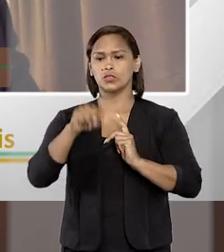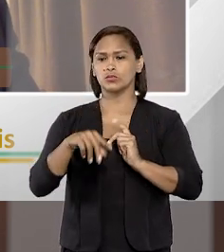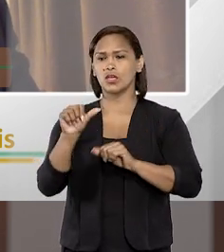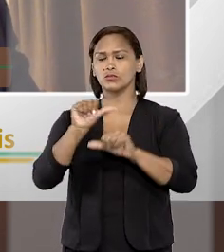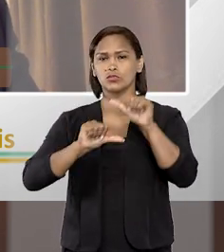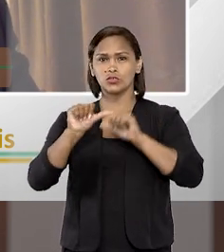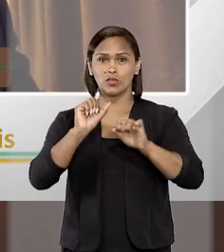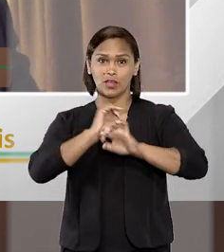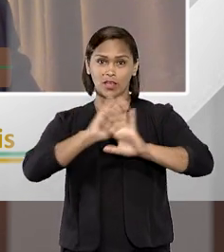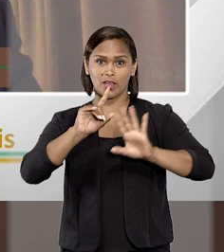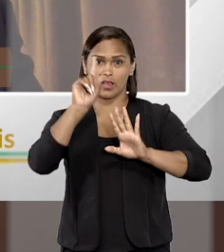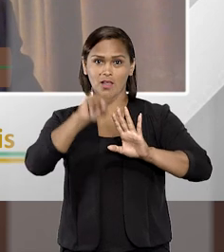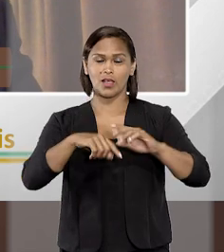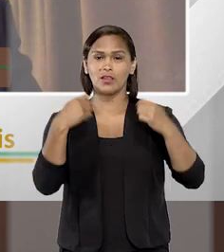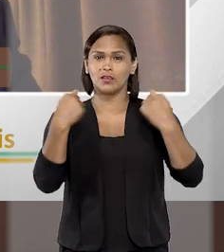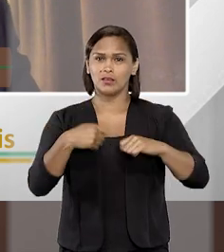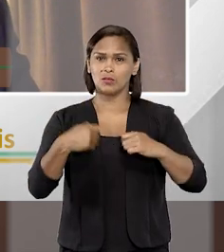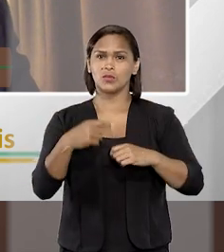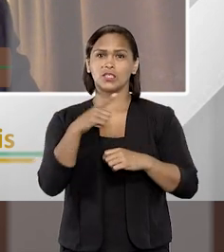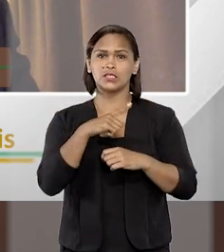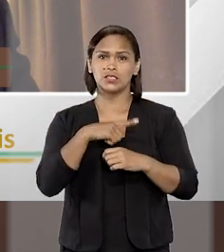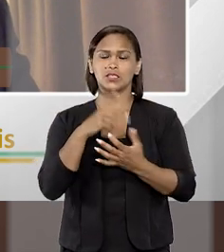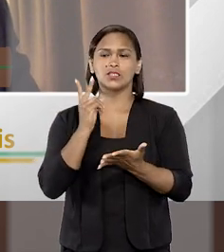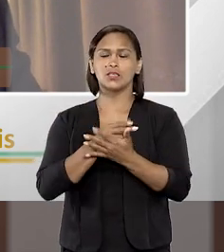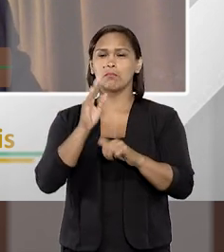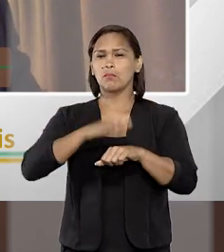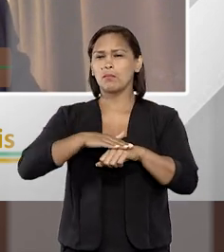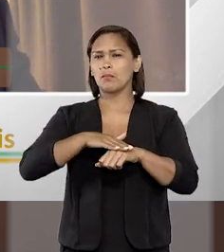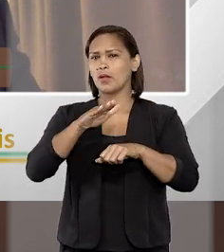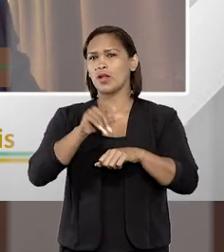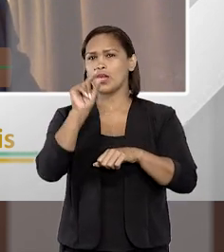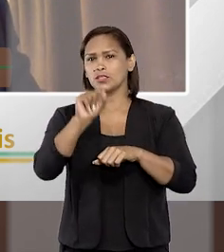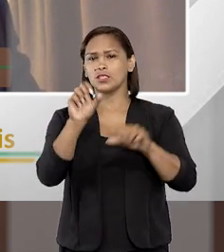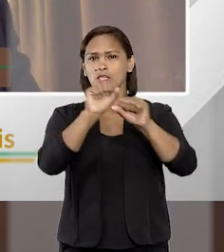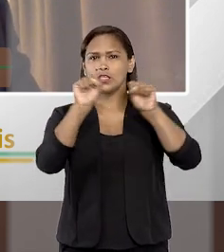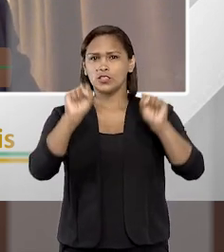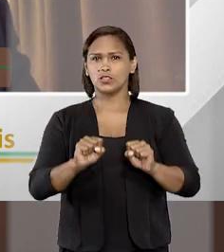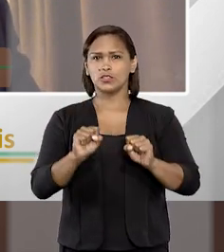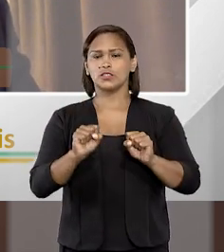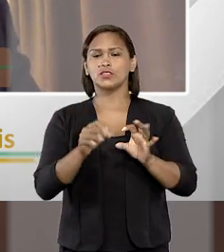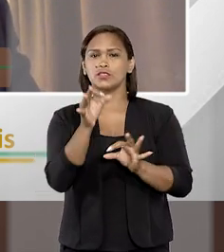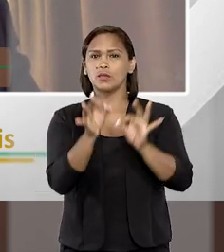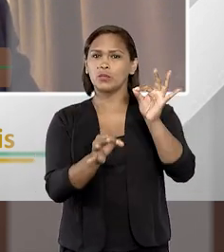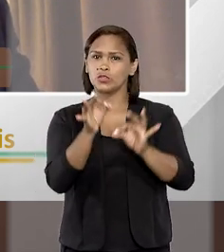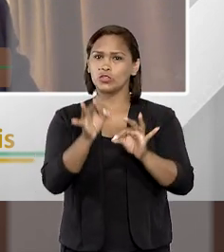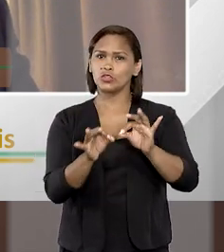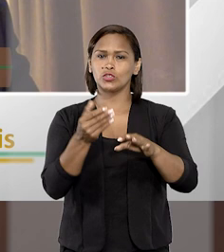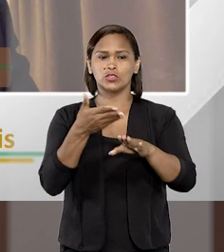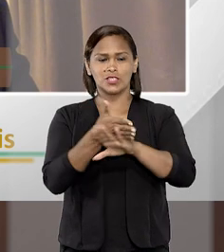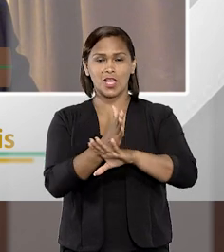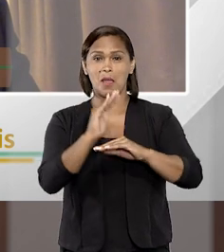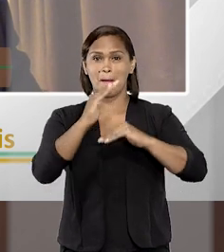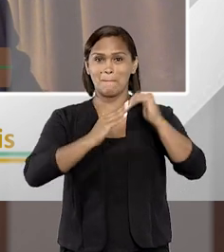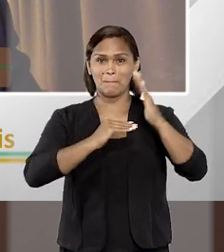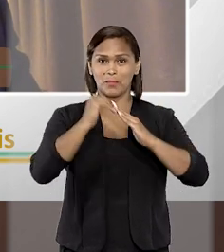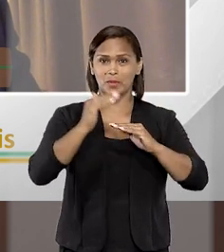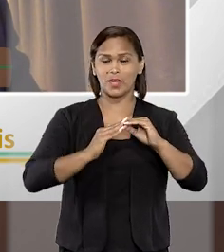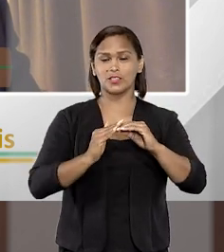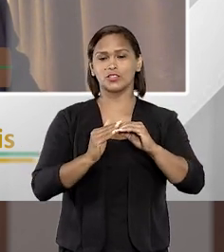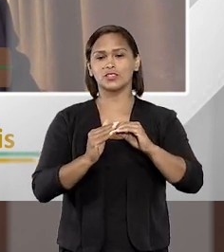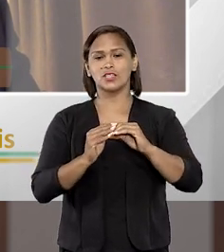nos torna Evidente a necessidade sempre mais e o sistema de Justiça de Quais são as práticas